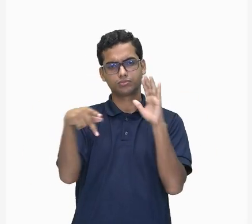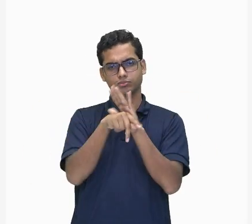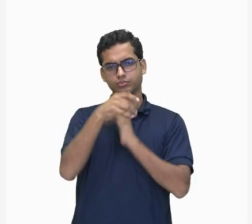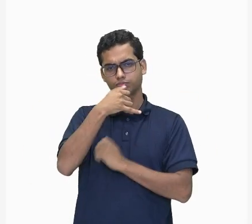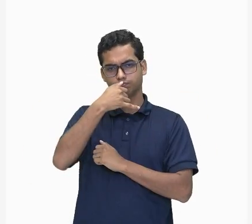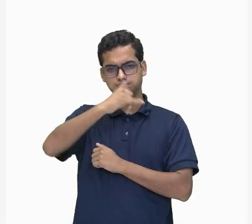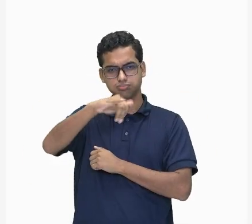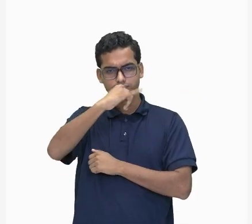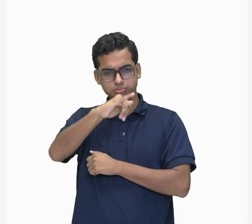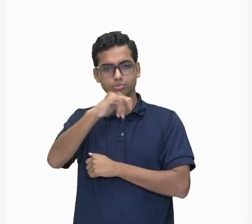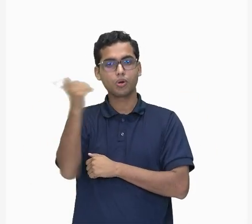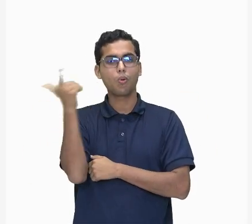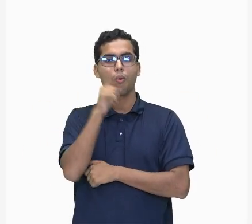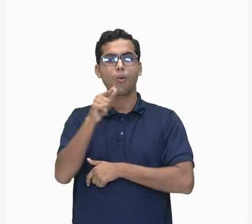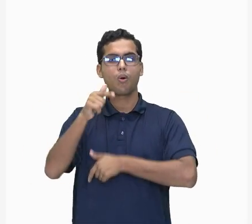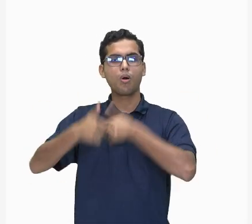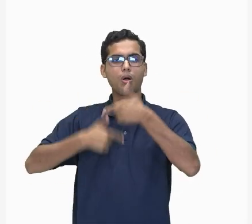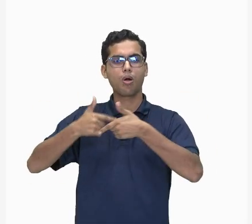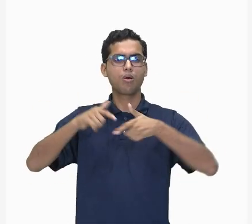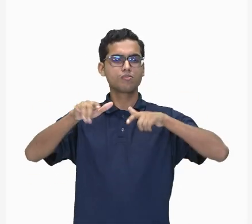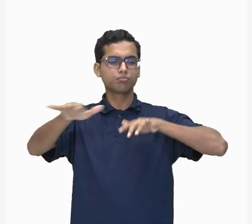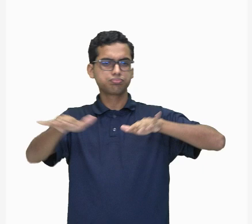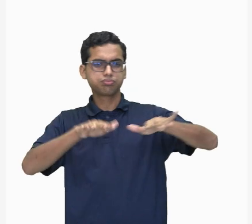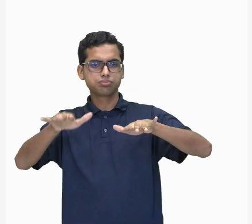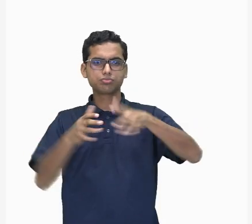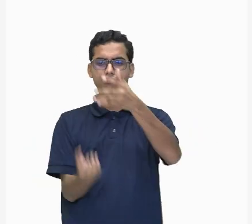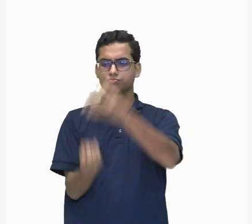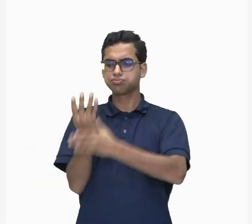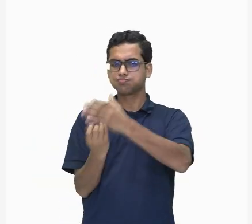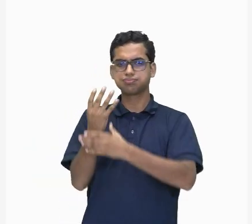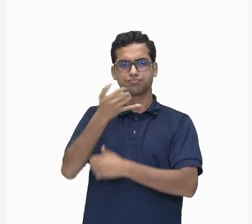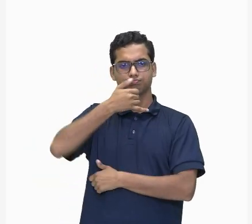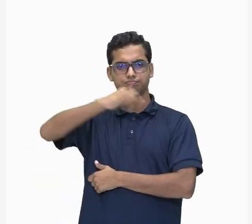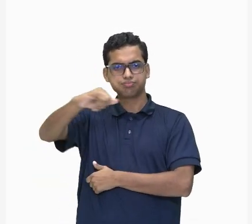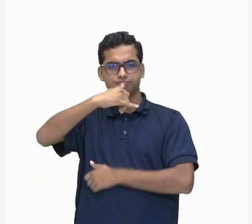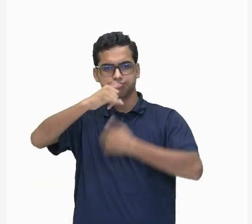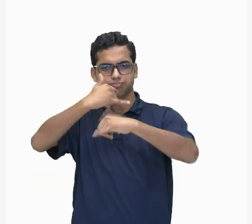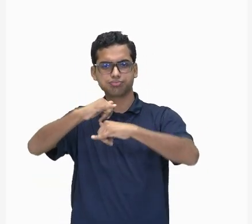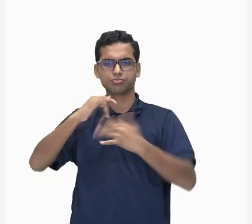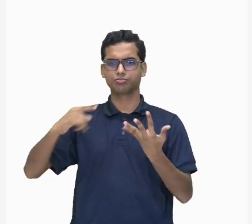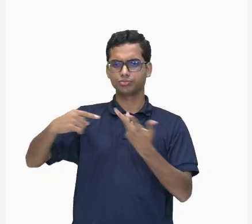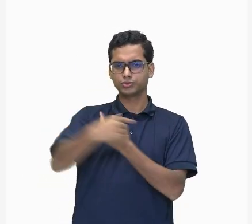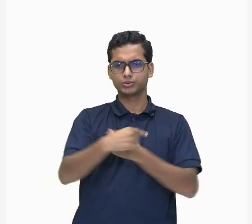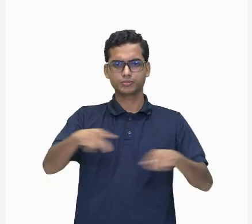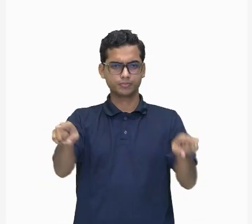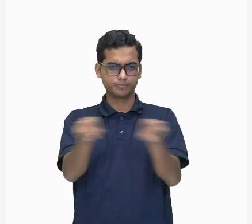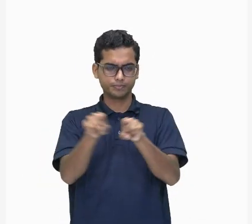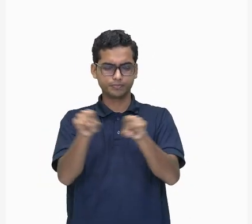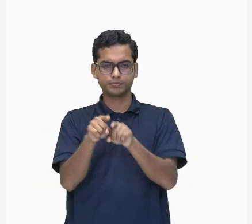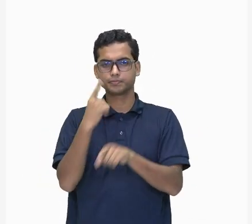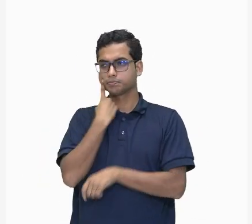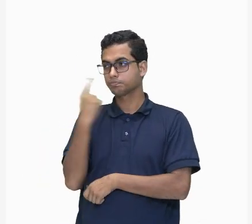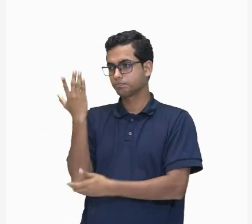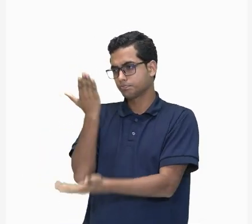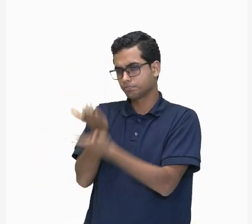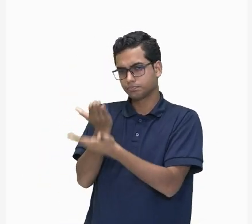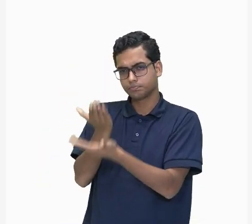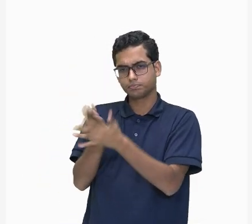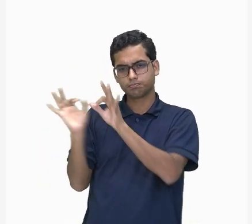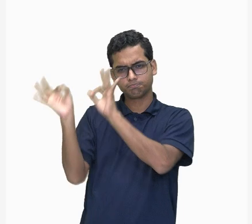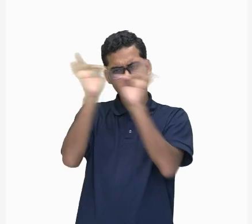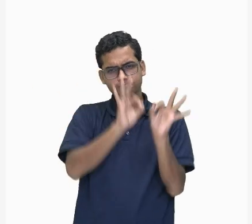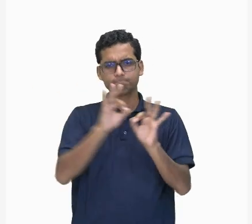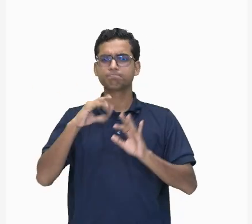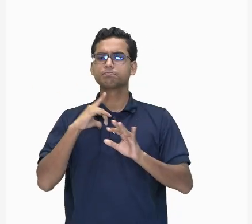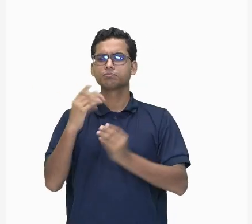realizar trabalhos, movimento e gerar energia elétrica. Então, a gente viu sobre as fontes, né, que a gente